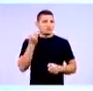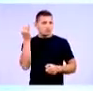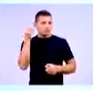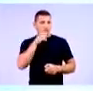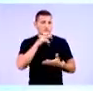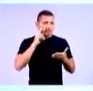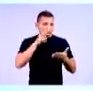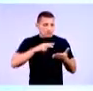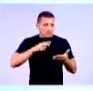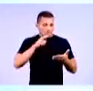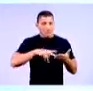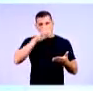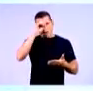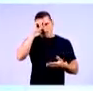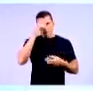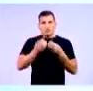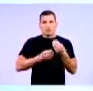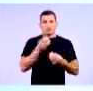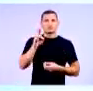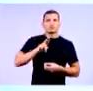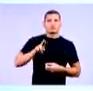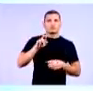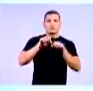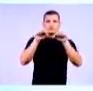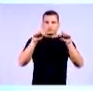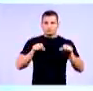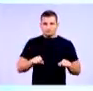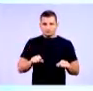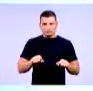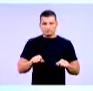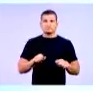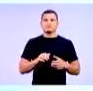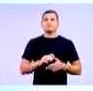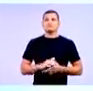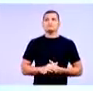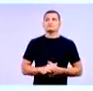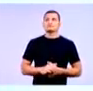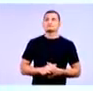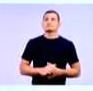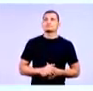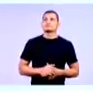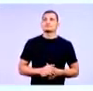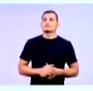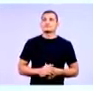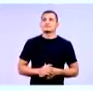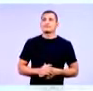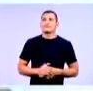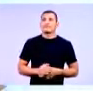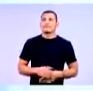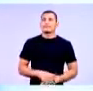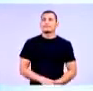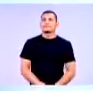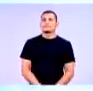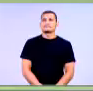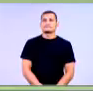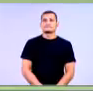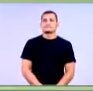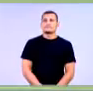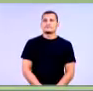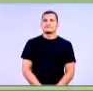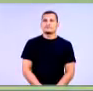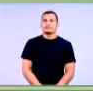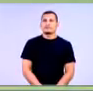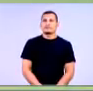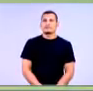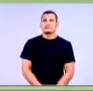usuário possa utilizar e que ele não tenha resistência com relação ao sistema. Ok? Então passamos por essas etapas. Seguindo